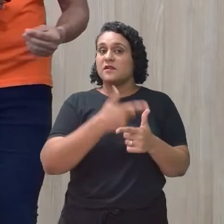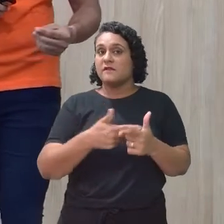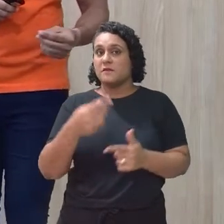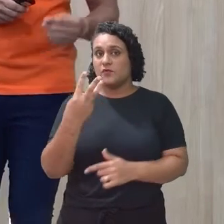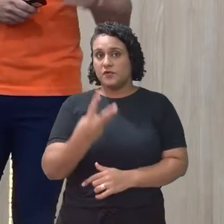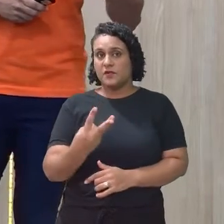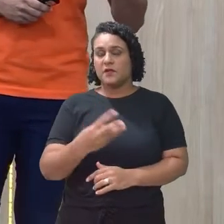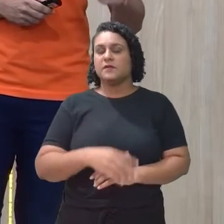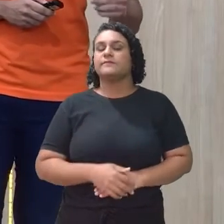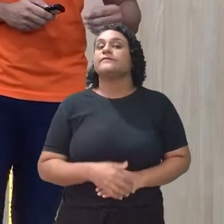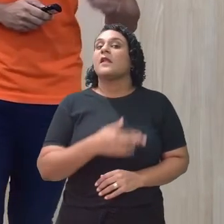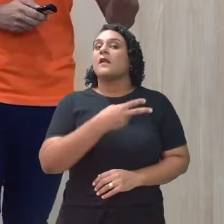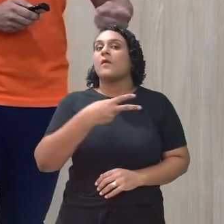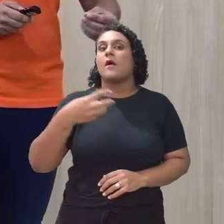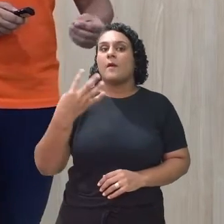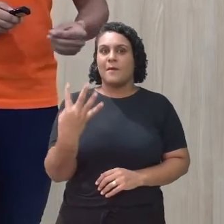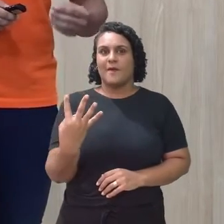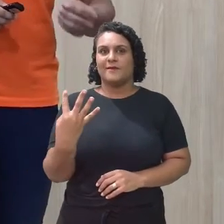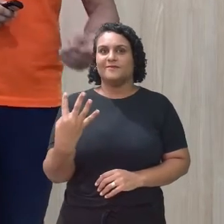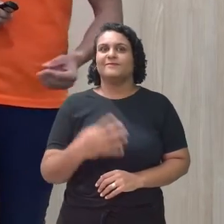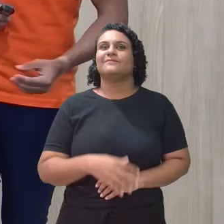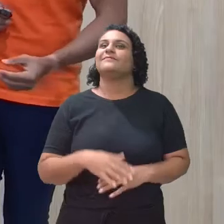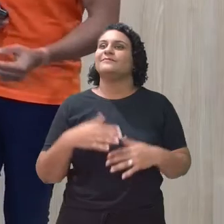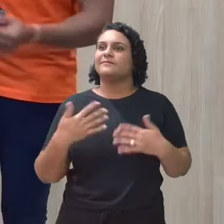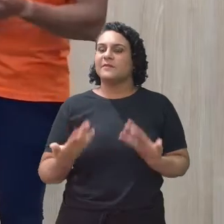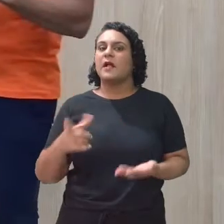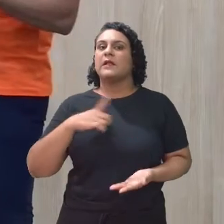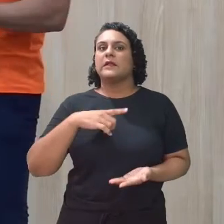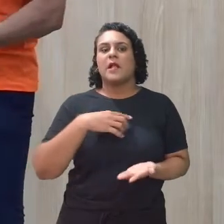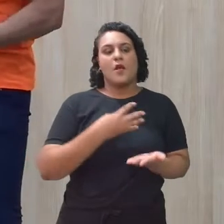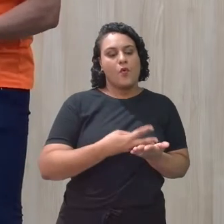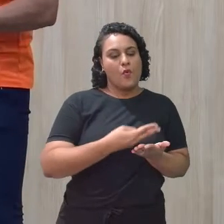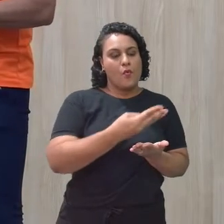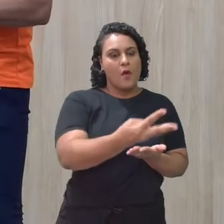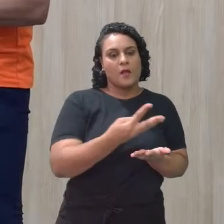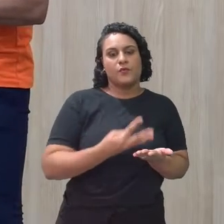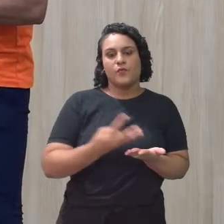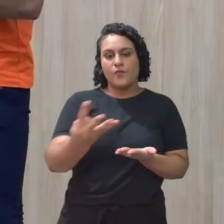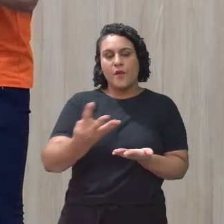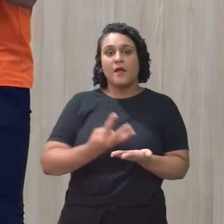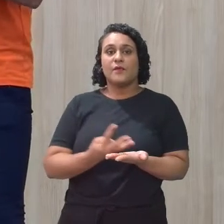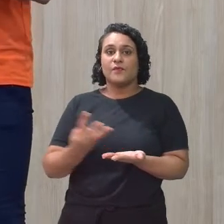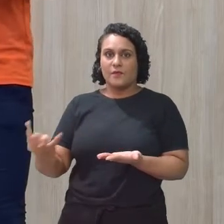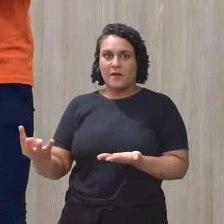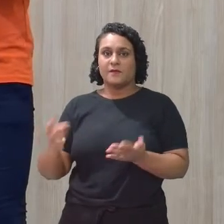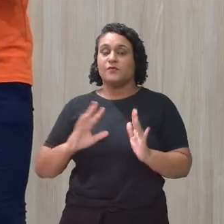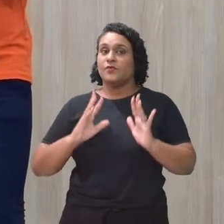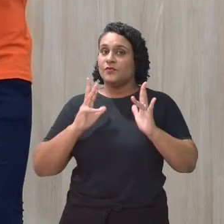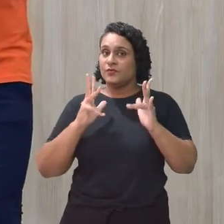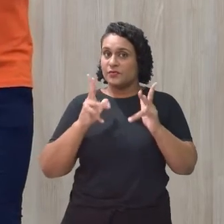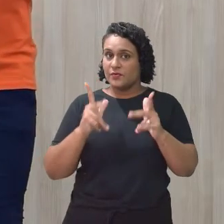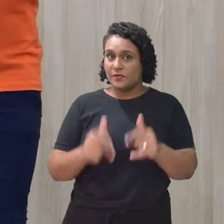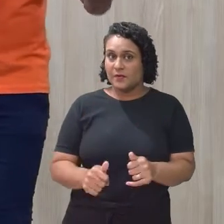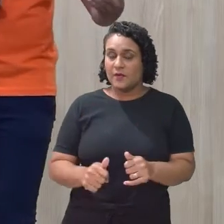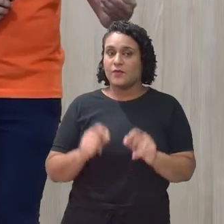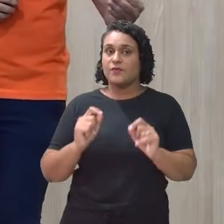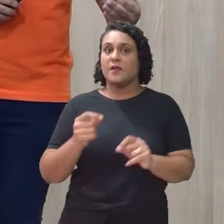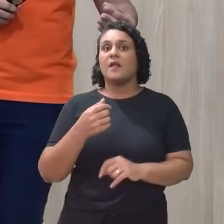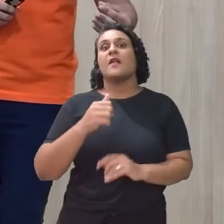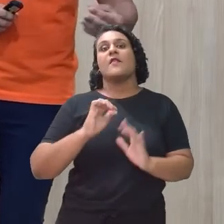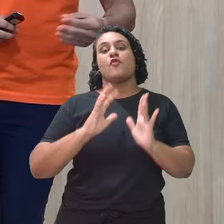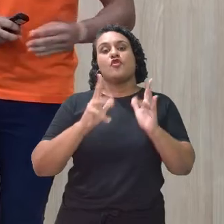por 3, vai dar igual a 4. Então, a gente vai ter aí 4 pedacinhos, num total de